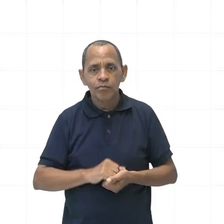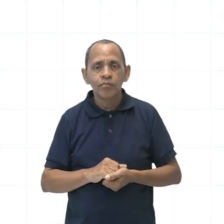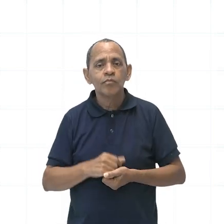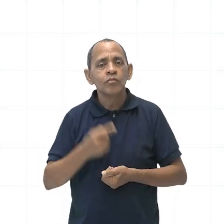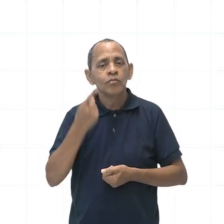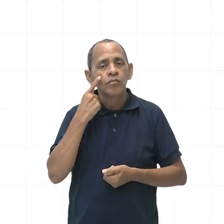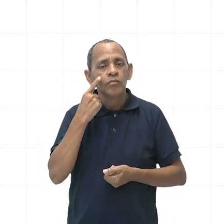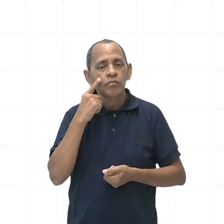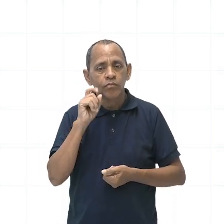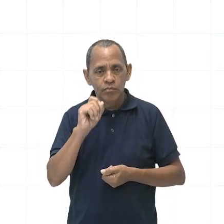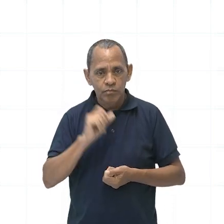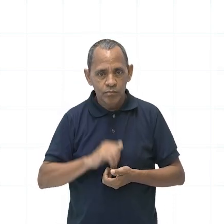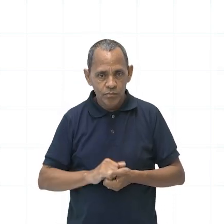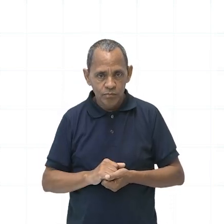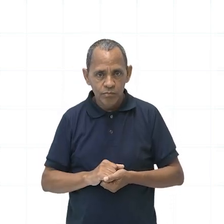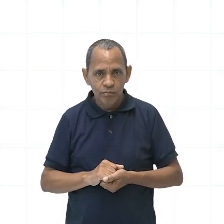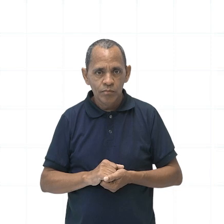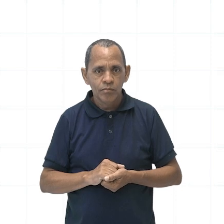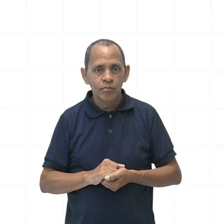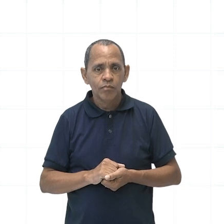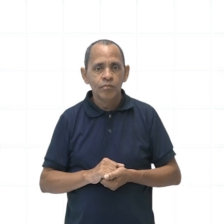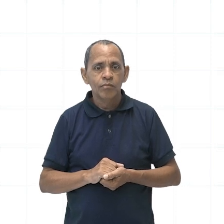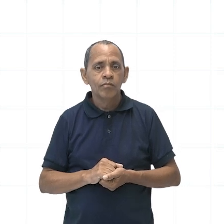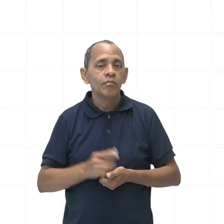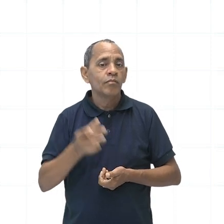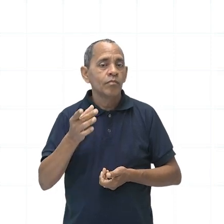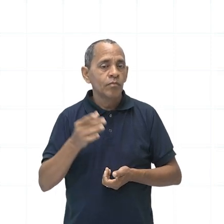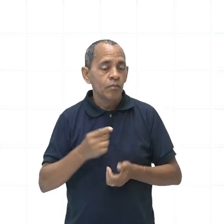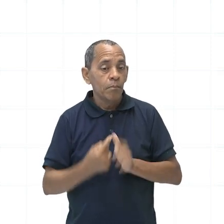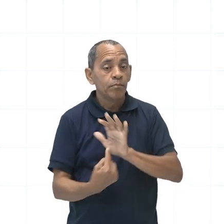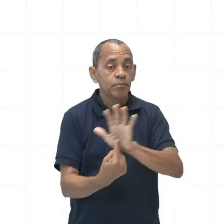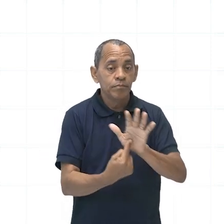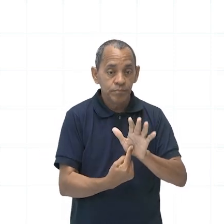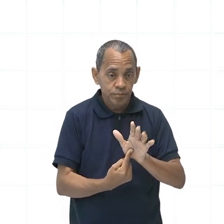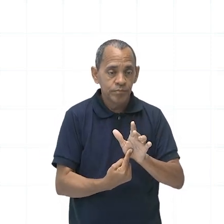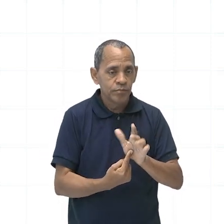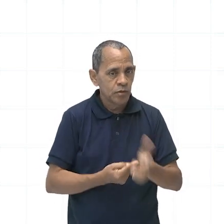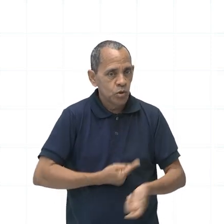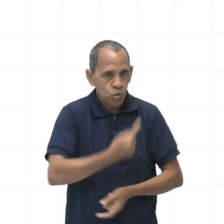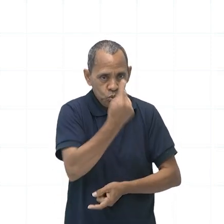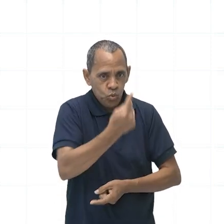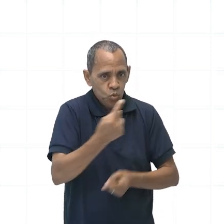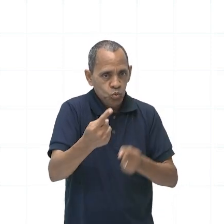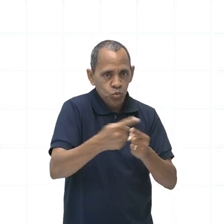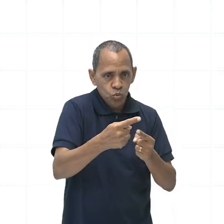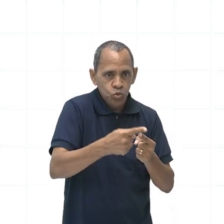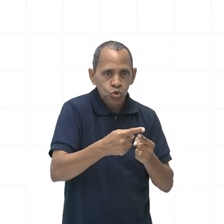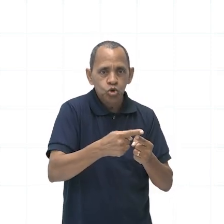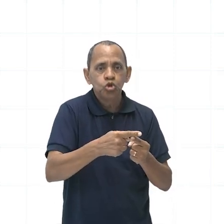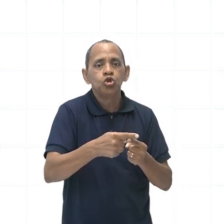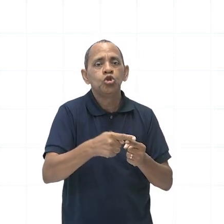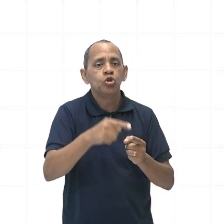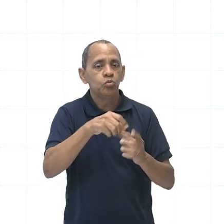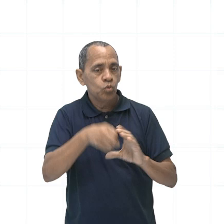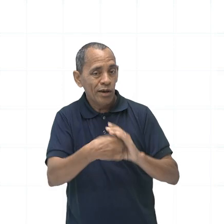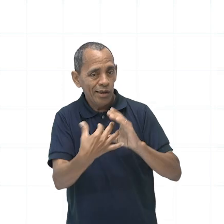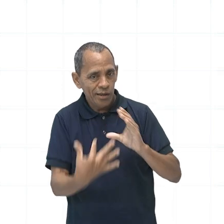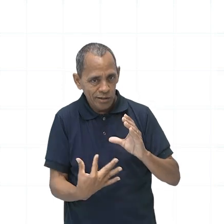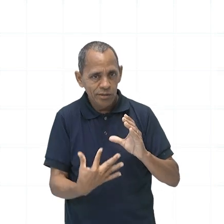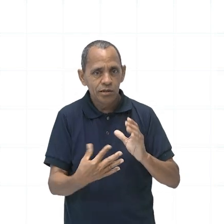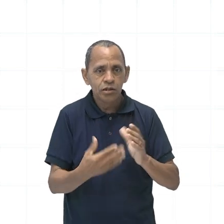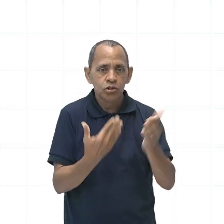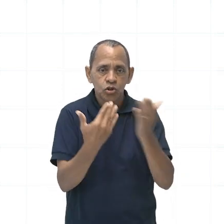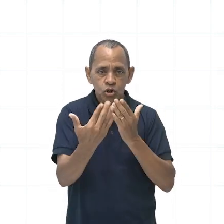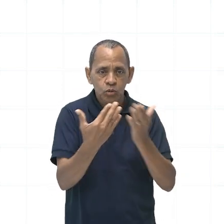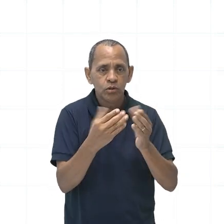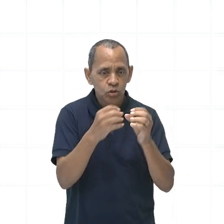oração comparativa, nós vamos observar que apresenta um dos elementos de uma comparação, né? Que vai estar